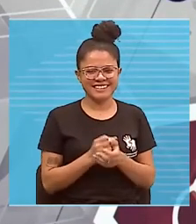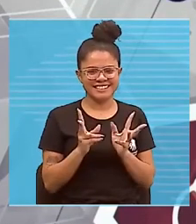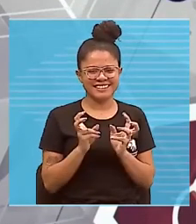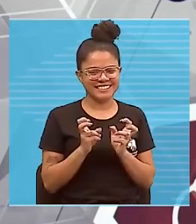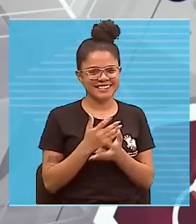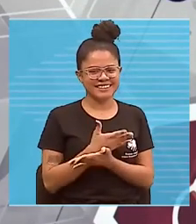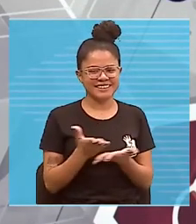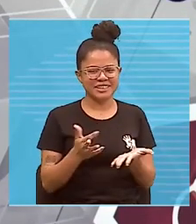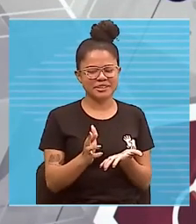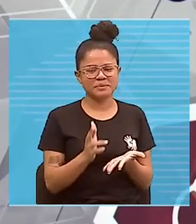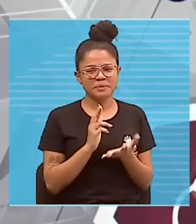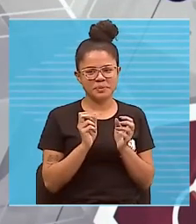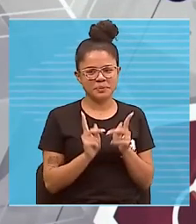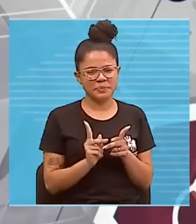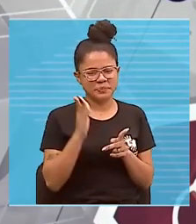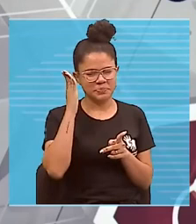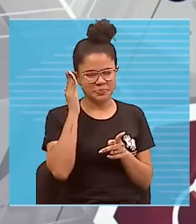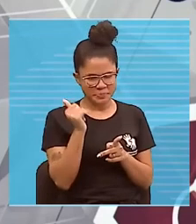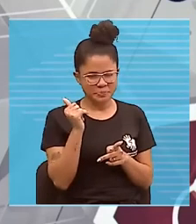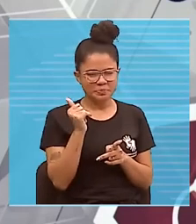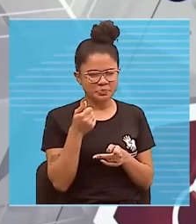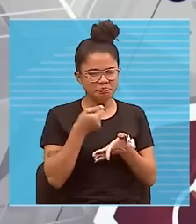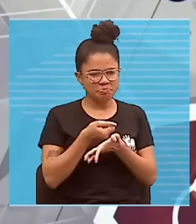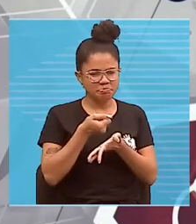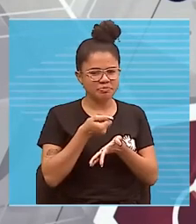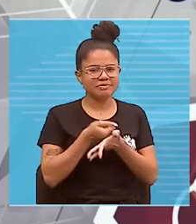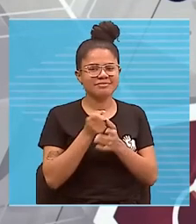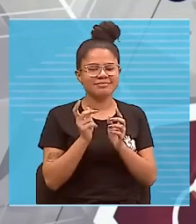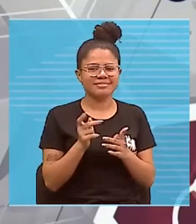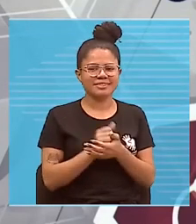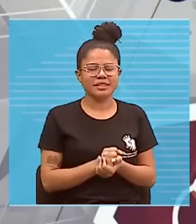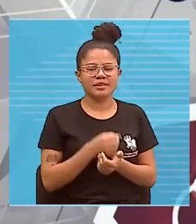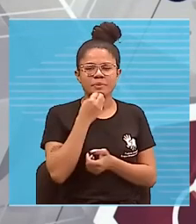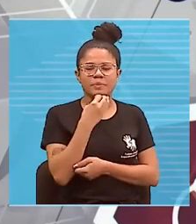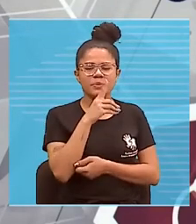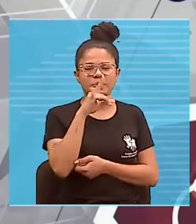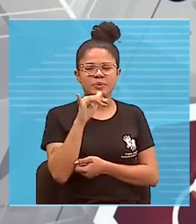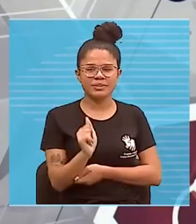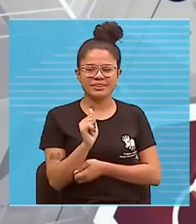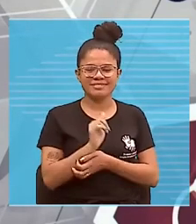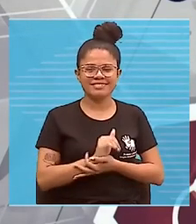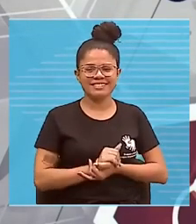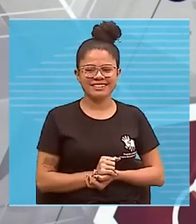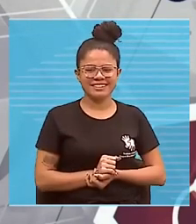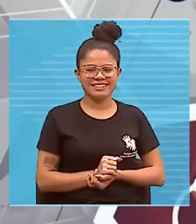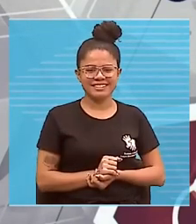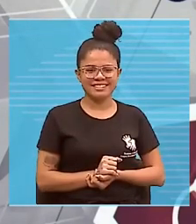o sabe que eu fico cobrando Bom dia Adriana Dona Dulce